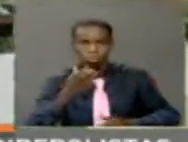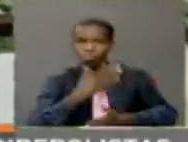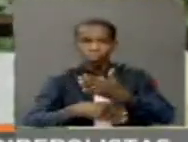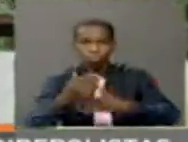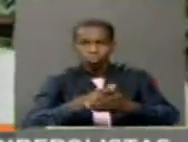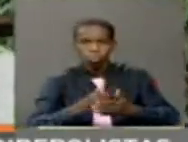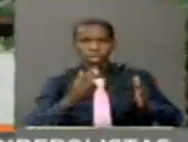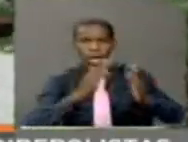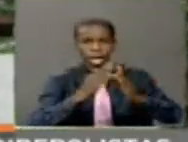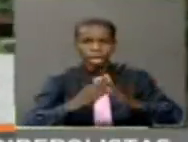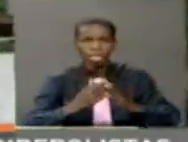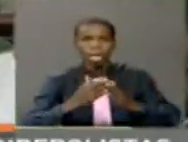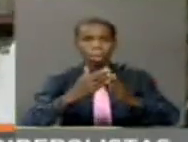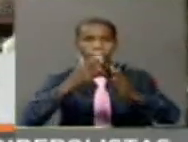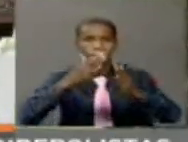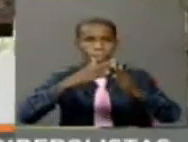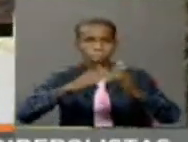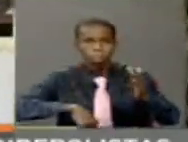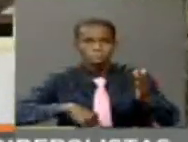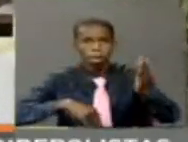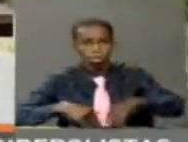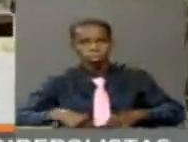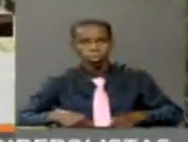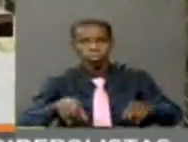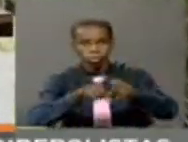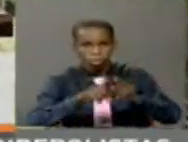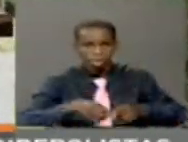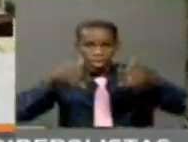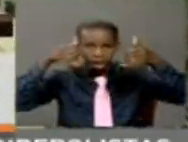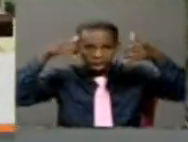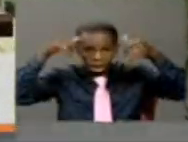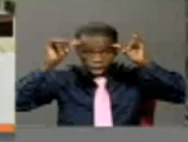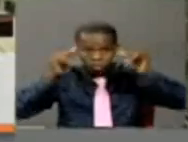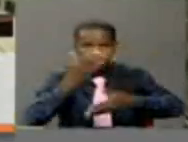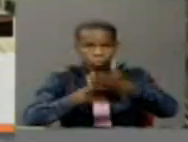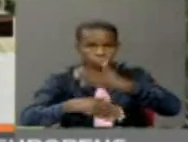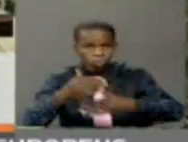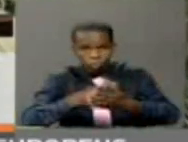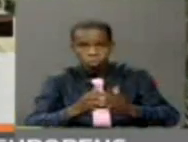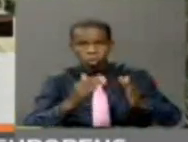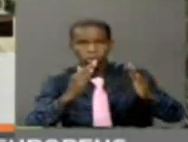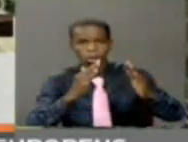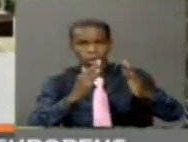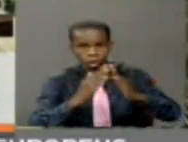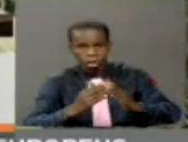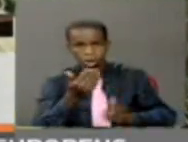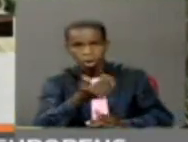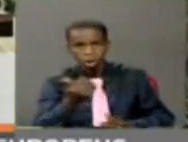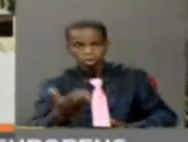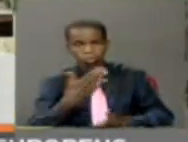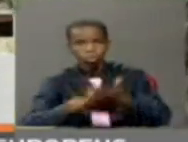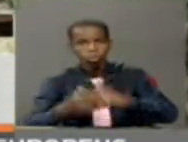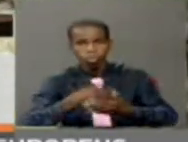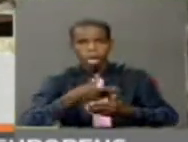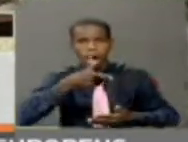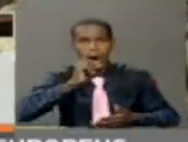com eles. É o gado, é tudo que é mobília de casa, ninguém conseguiu tirar nada,